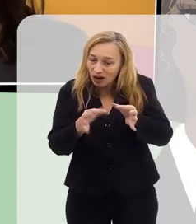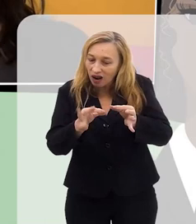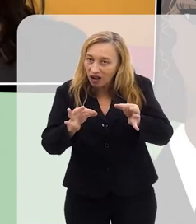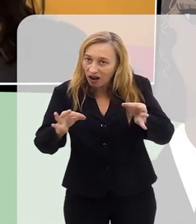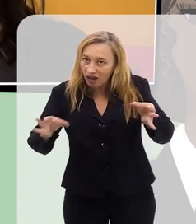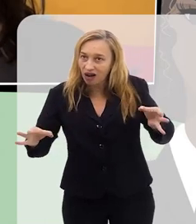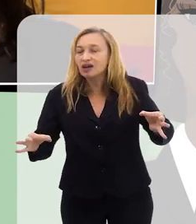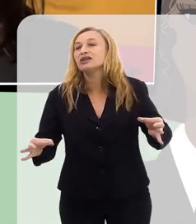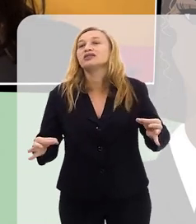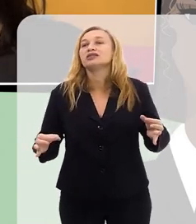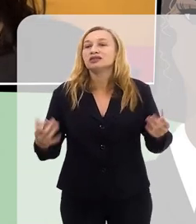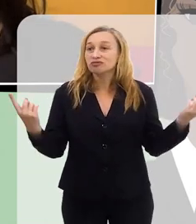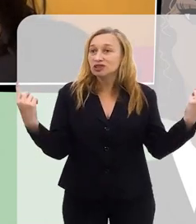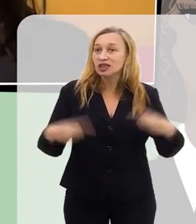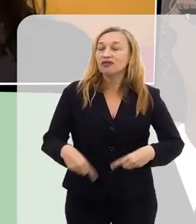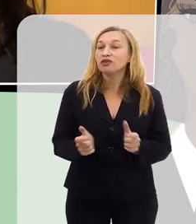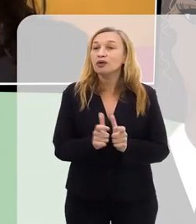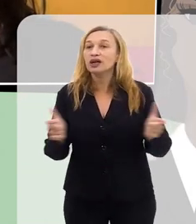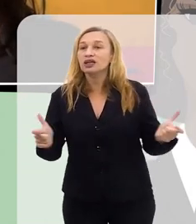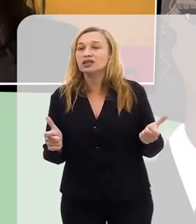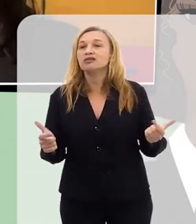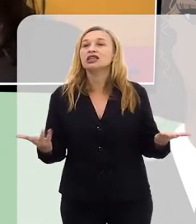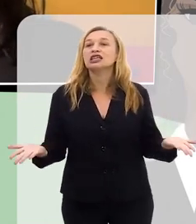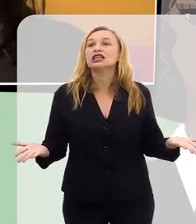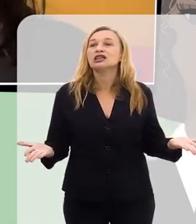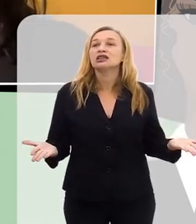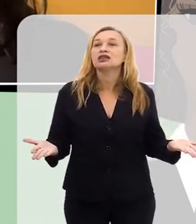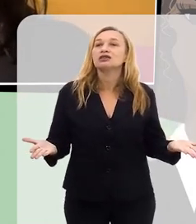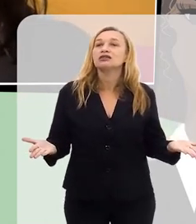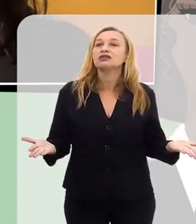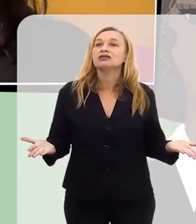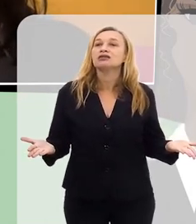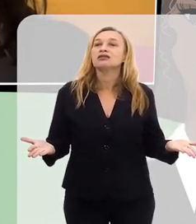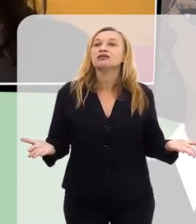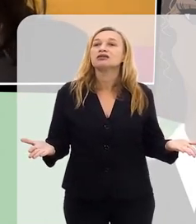período longo, também bastante desafiador, e a gente